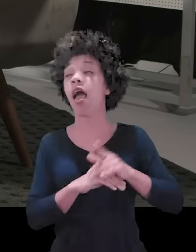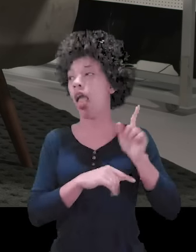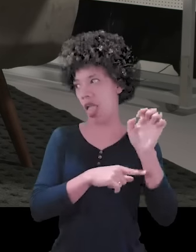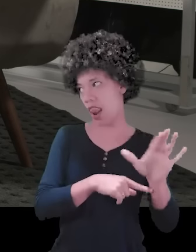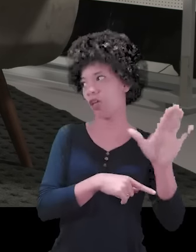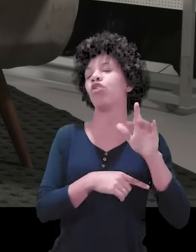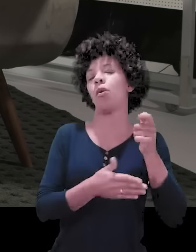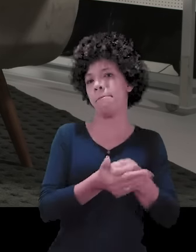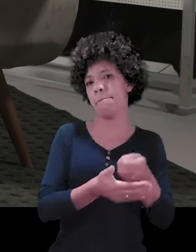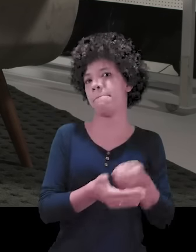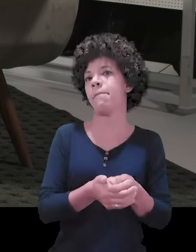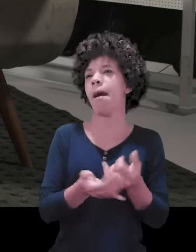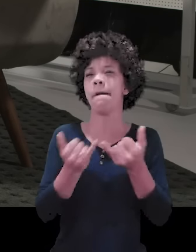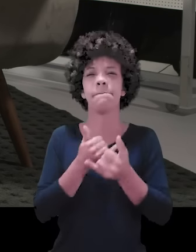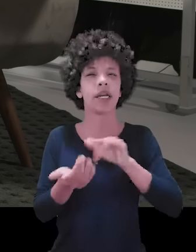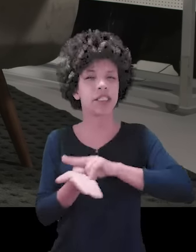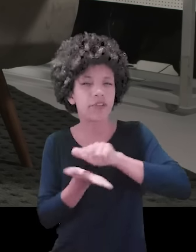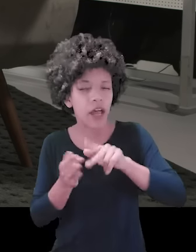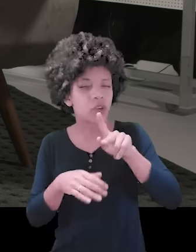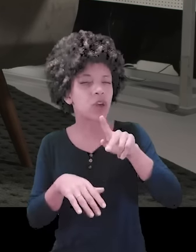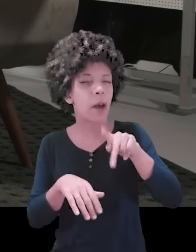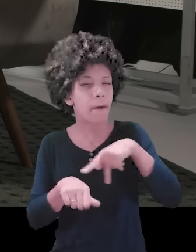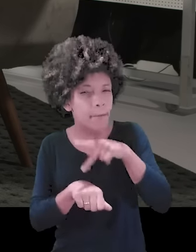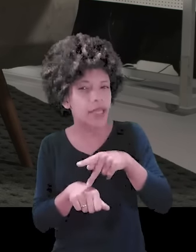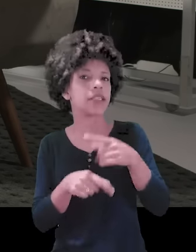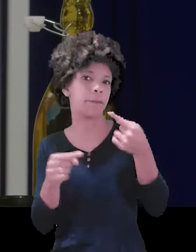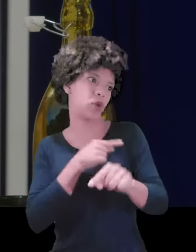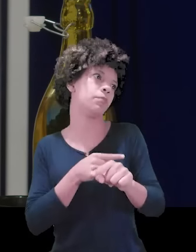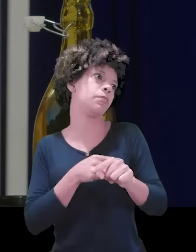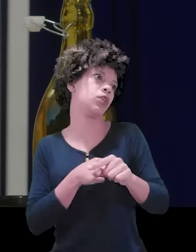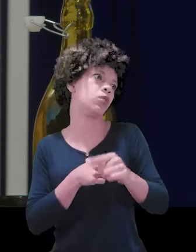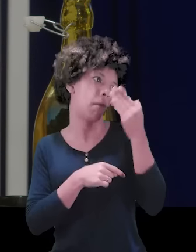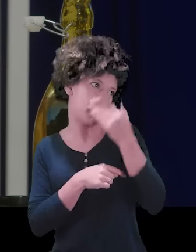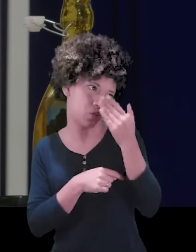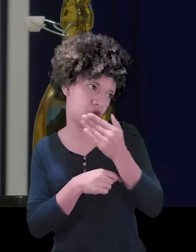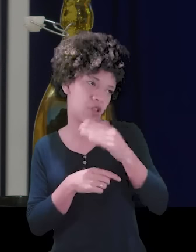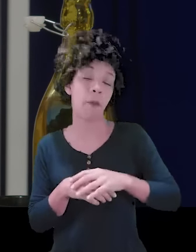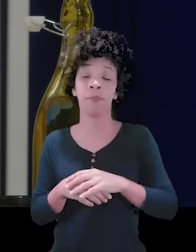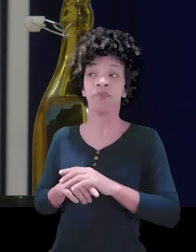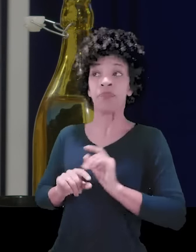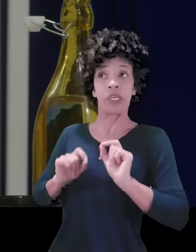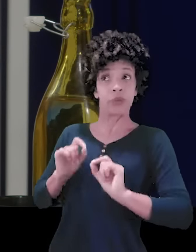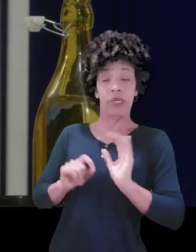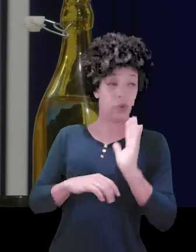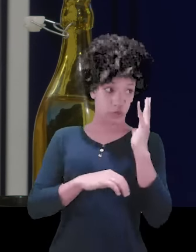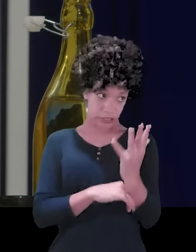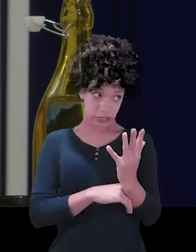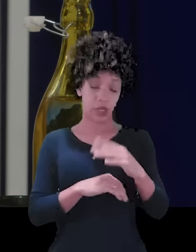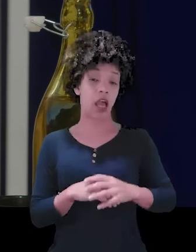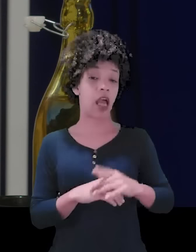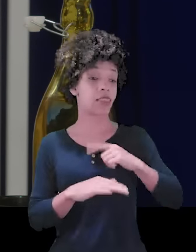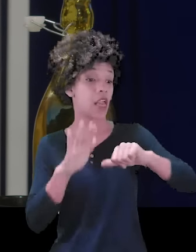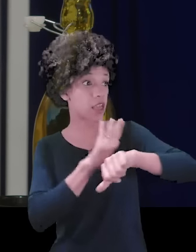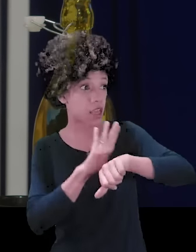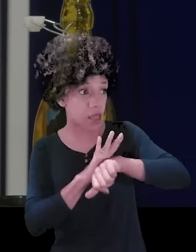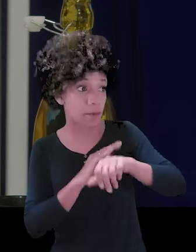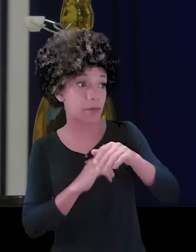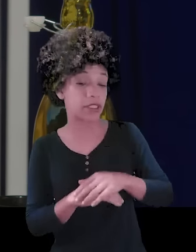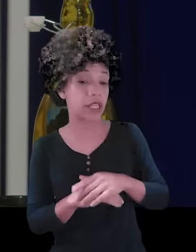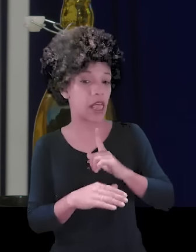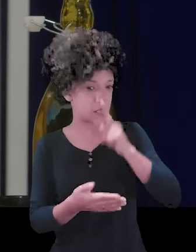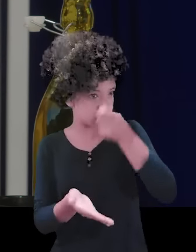Rigor lá na Europa parece vários países é proibido né prostituição E aí o que que acontece eu sou o que são crimes que vão